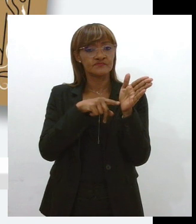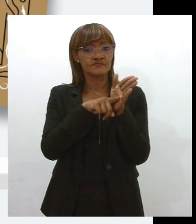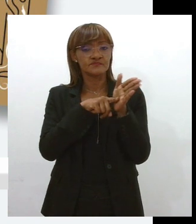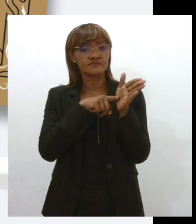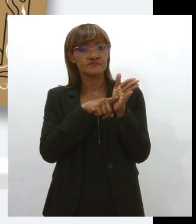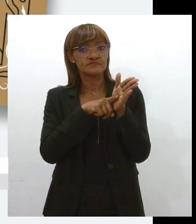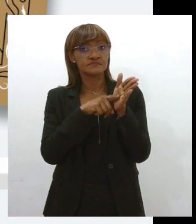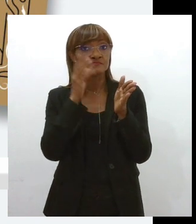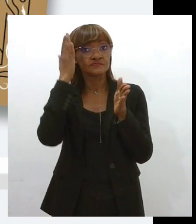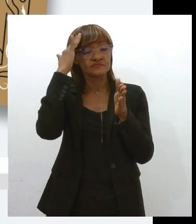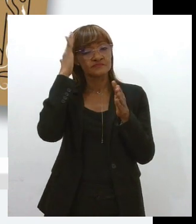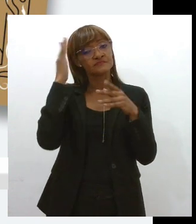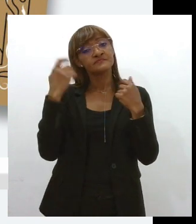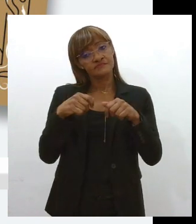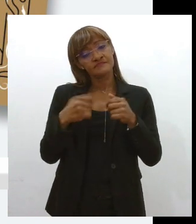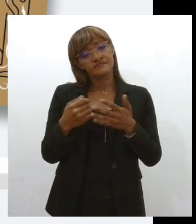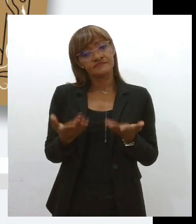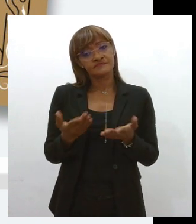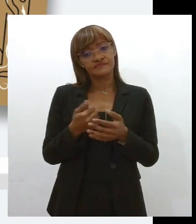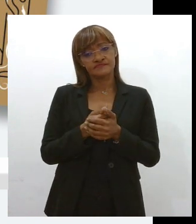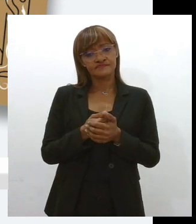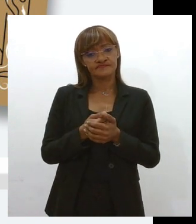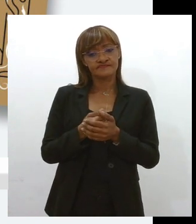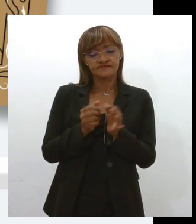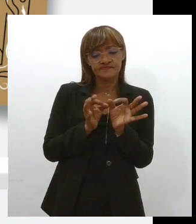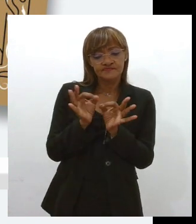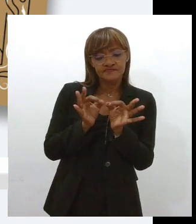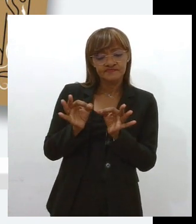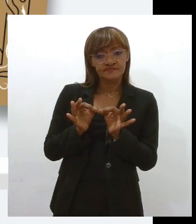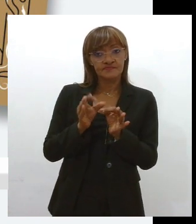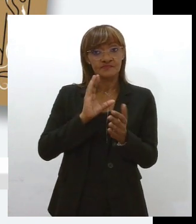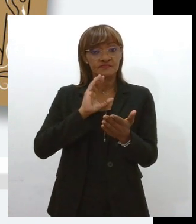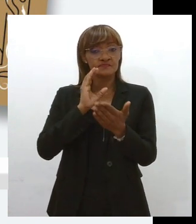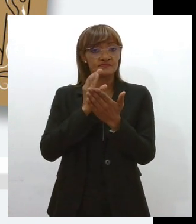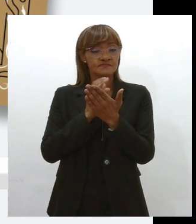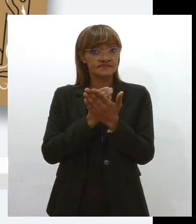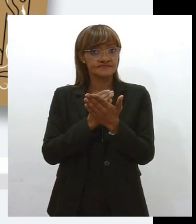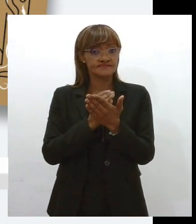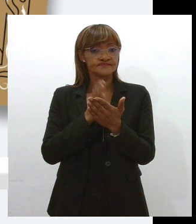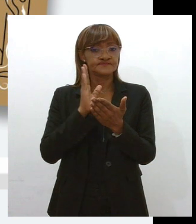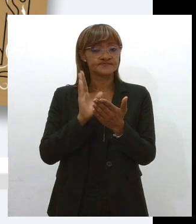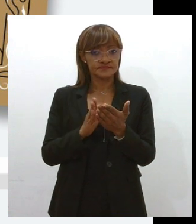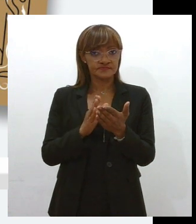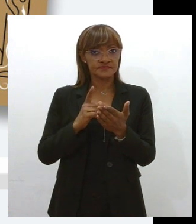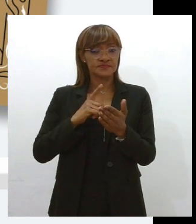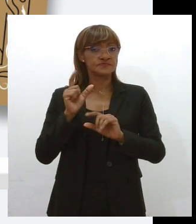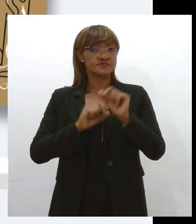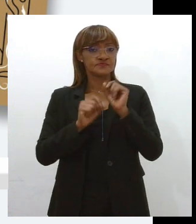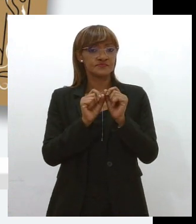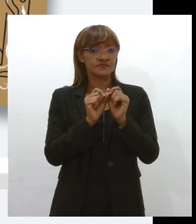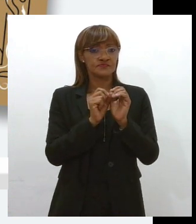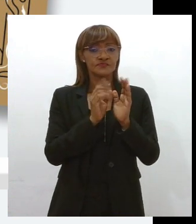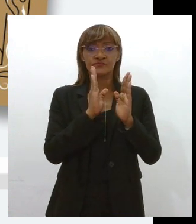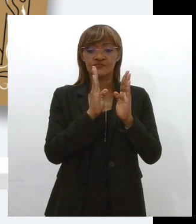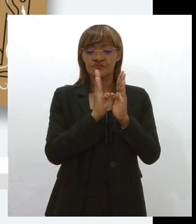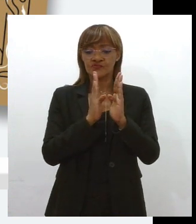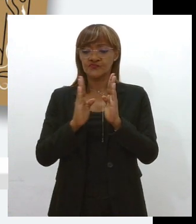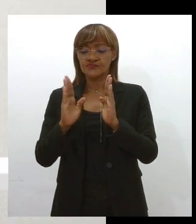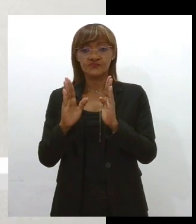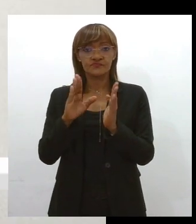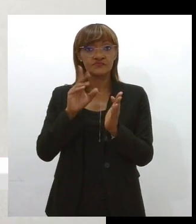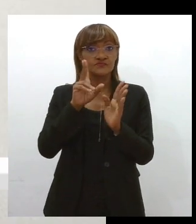falando. Então, eu comecei a construir durante a dissertação um glossário, uma espécie de dicionário mesmo,